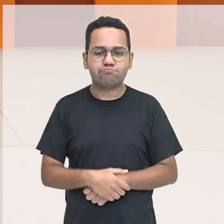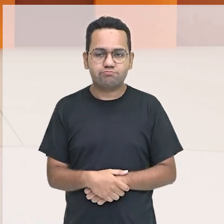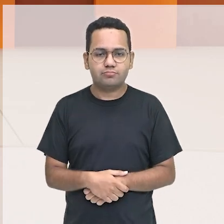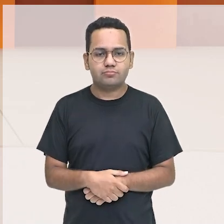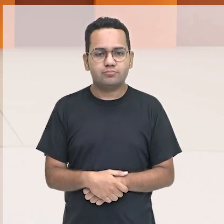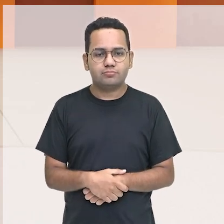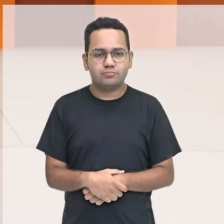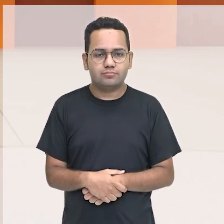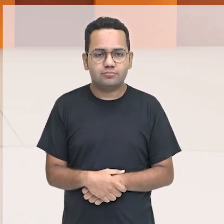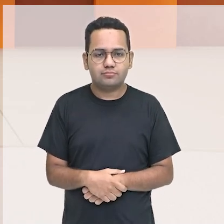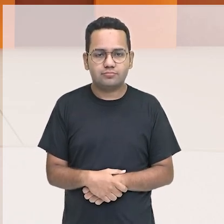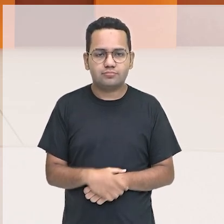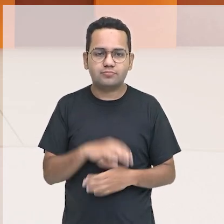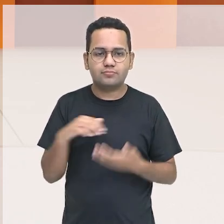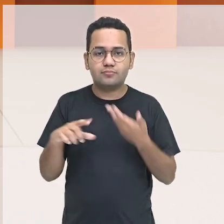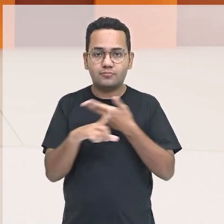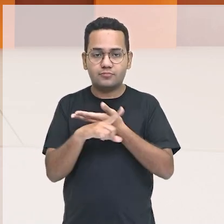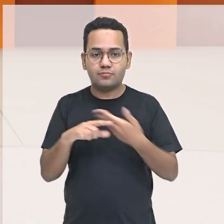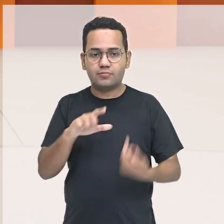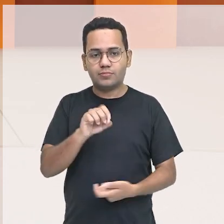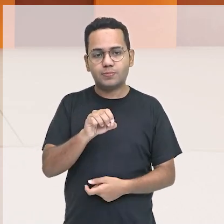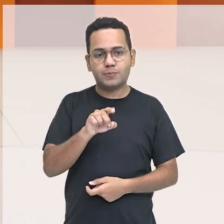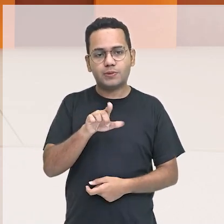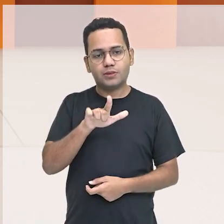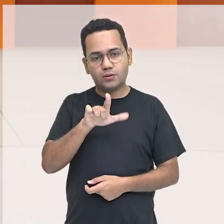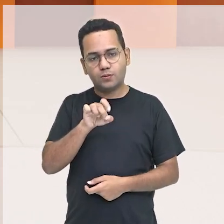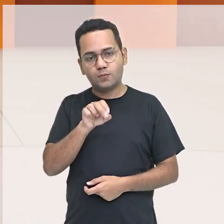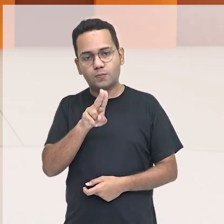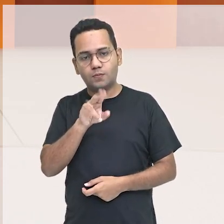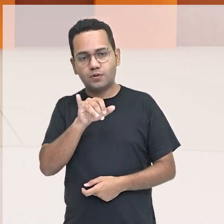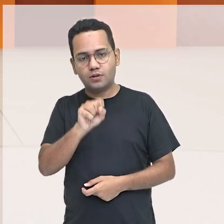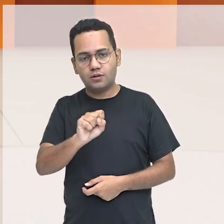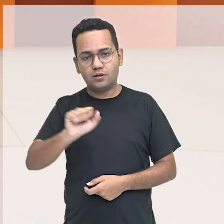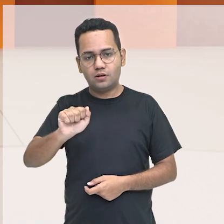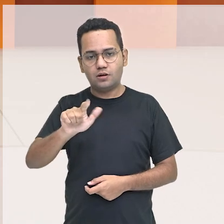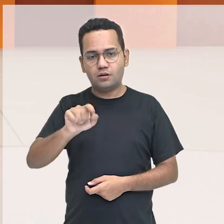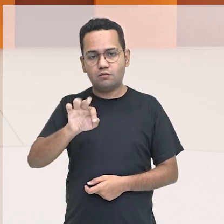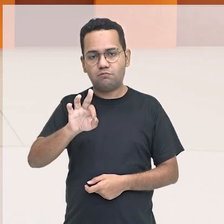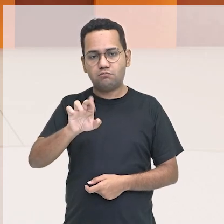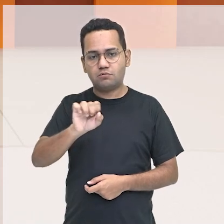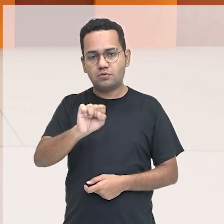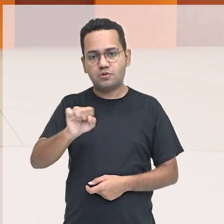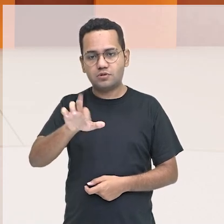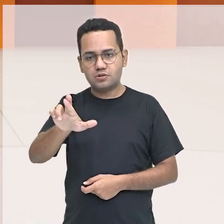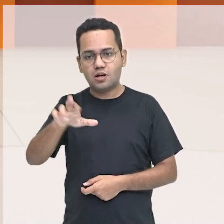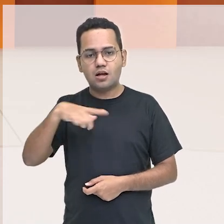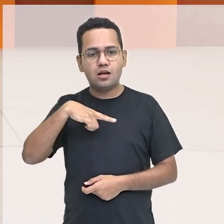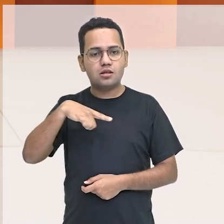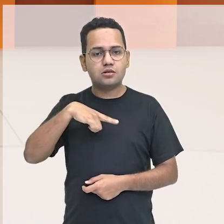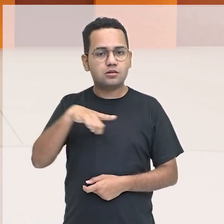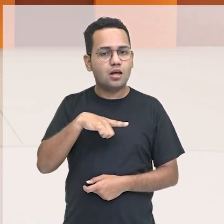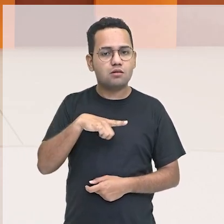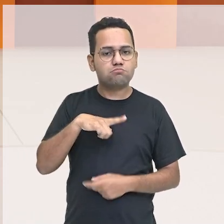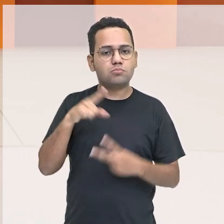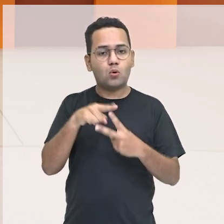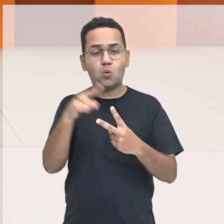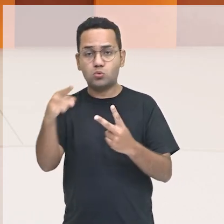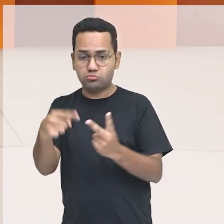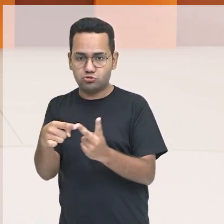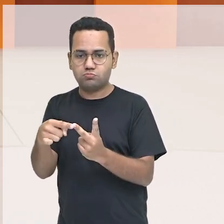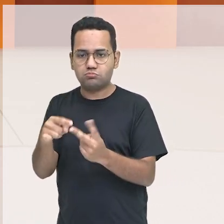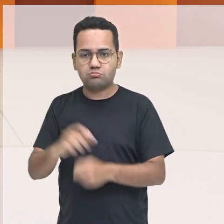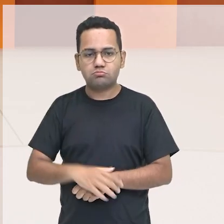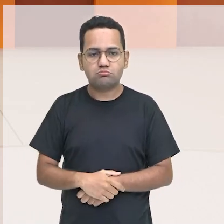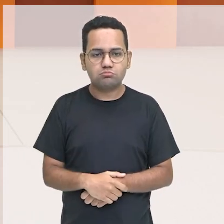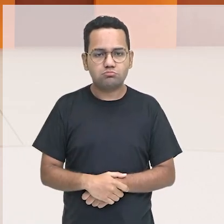repressivos e ideológicos de Estado. Luiz Althusser dividiu os agentes de controle sociais em 2 blocos, os